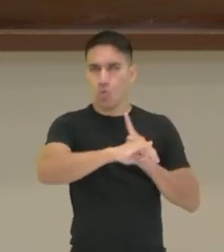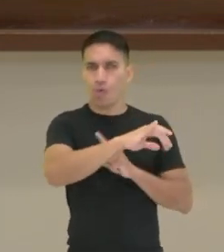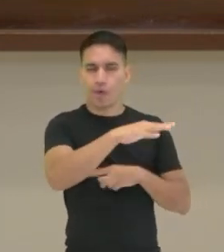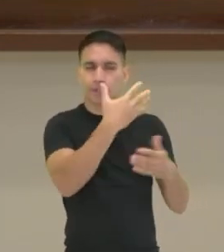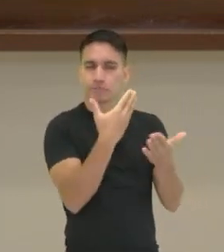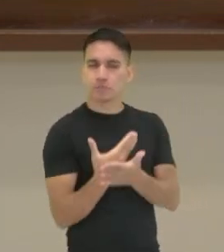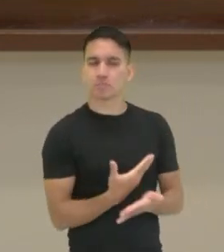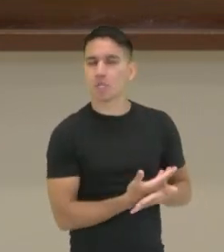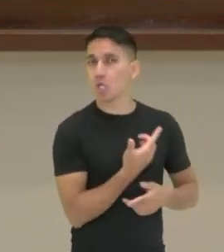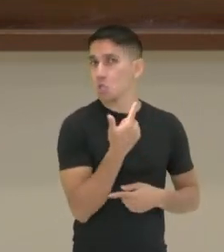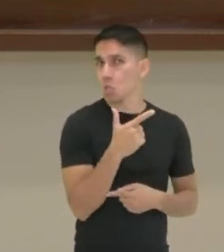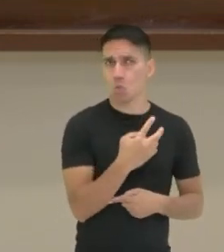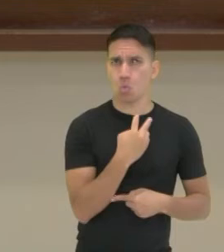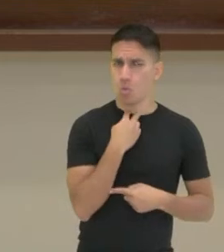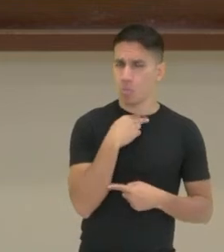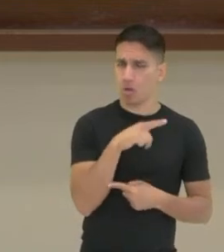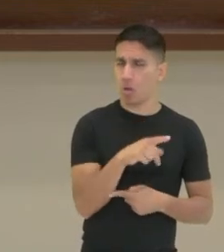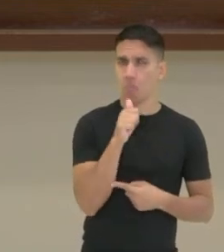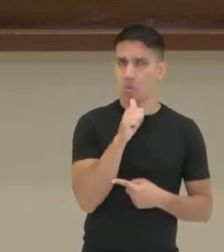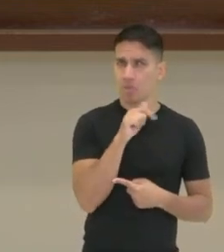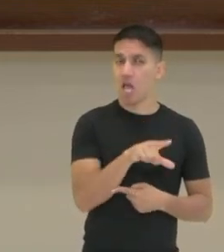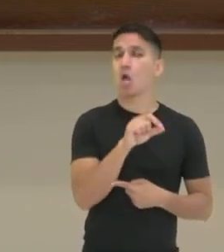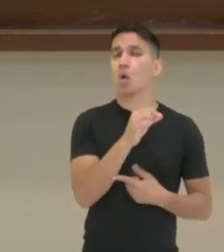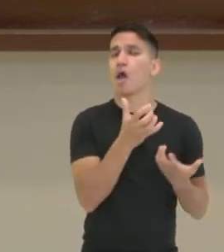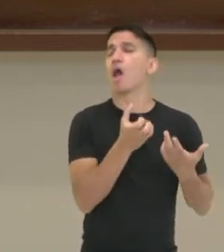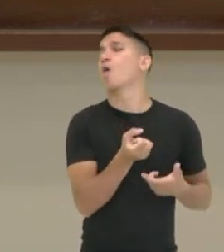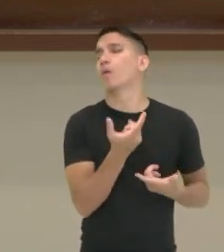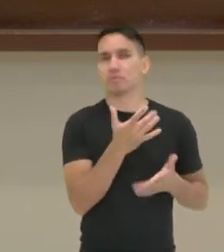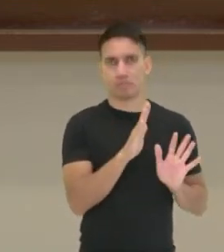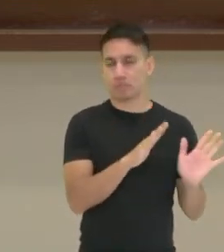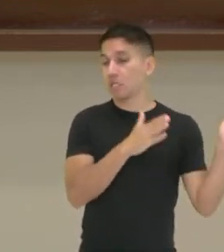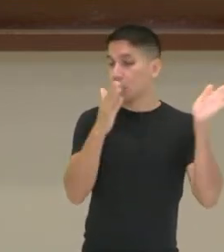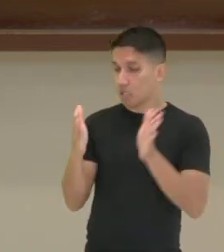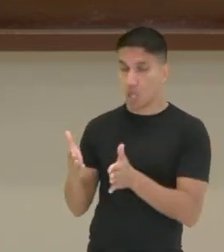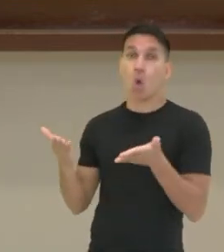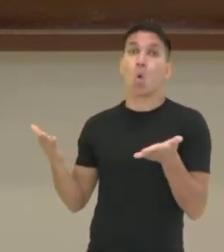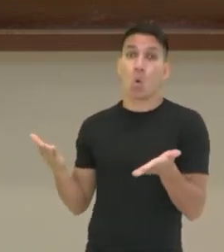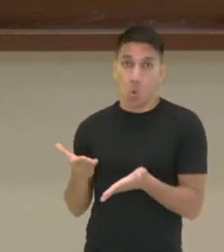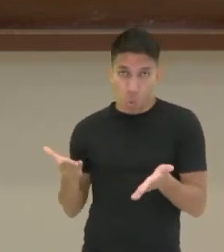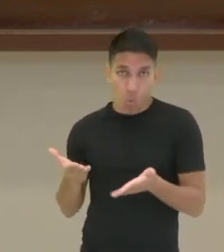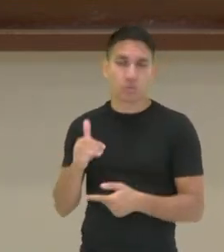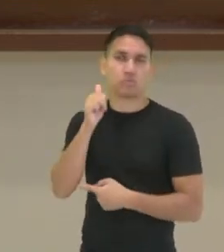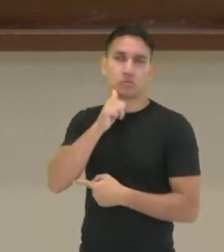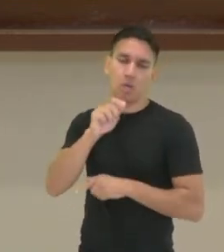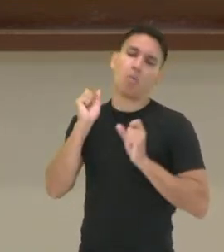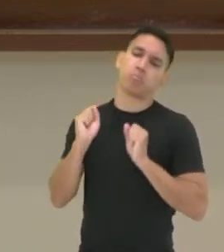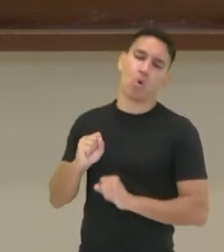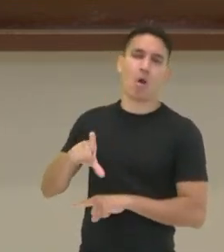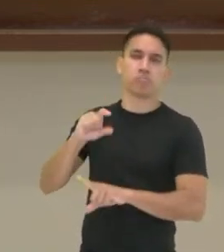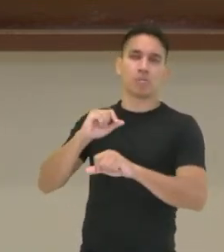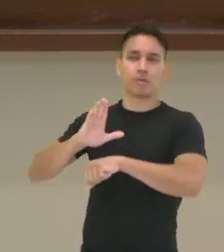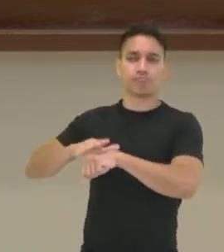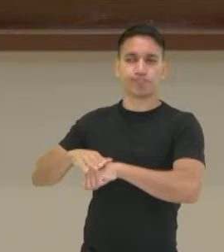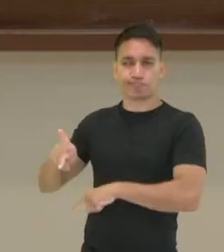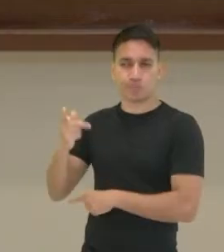não havia essa possibilidade de escolha. Tá? Então, hoje a mulher tem essa escolha e tem a questão